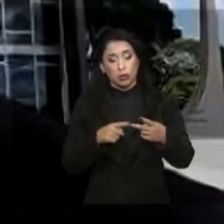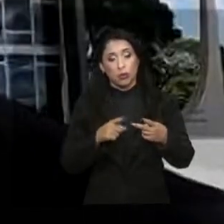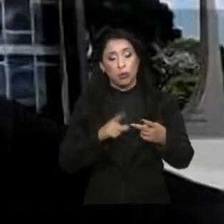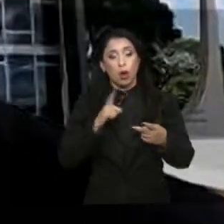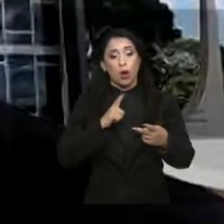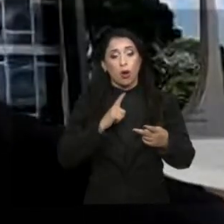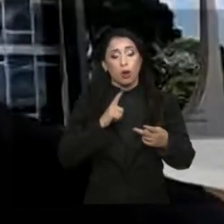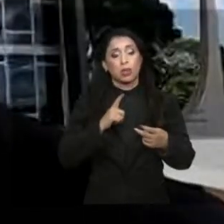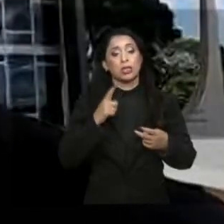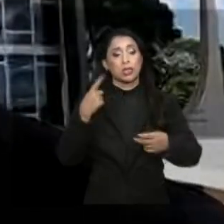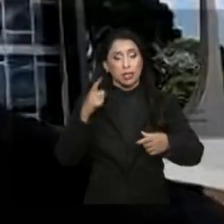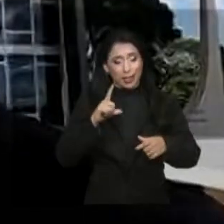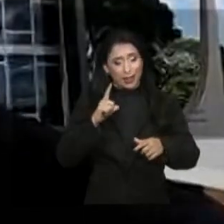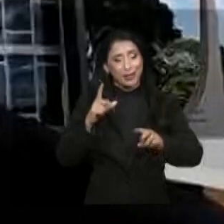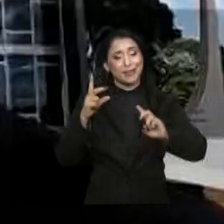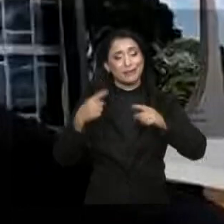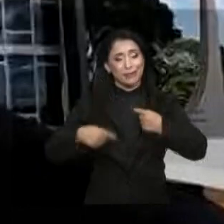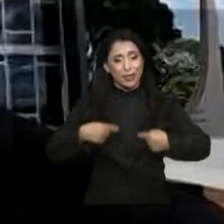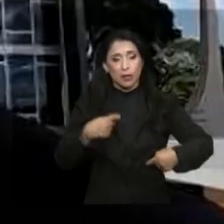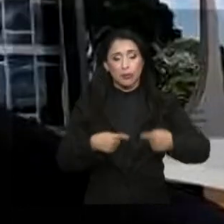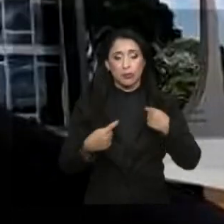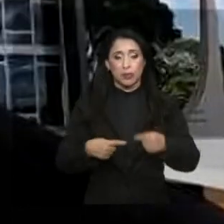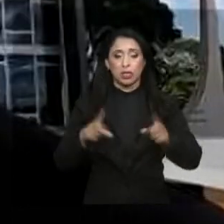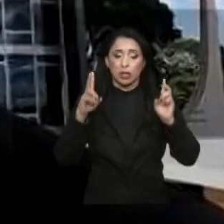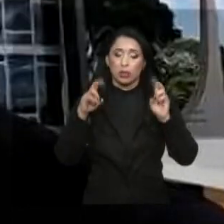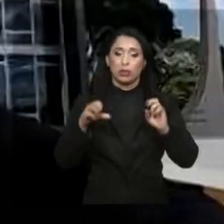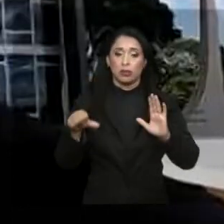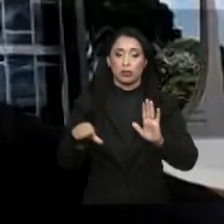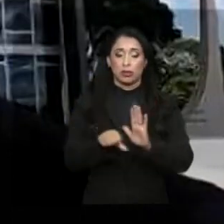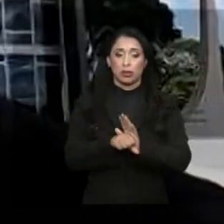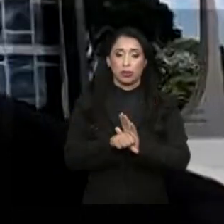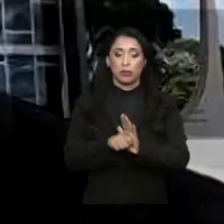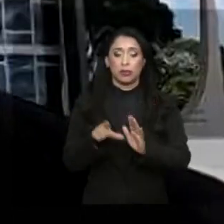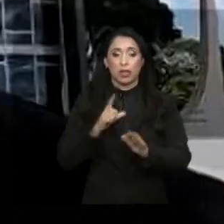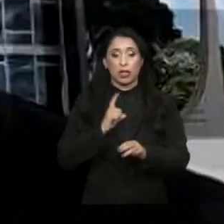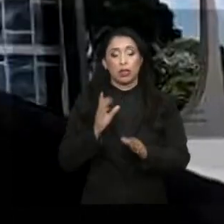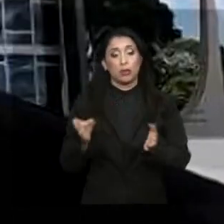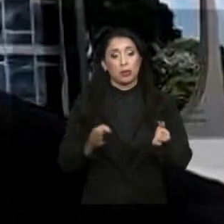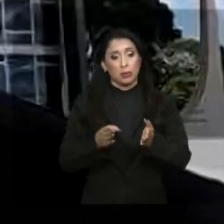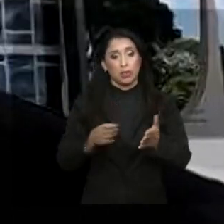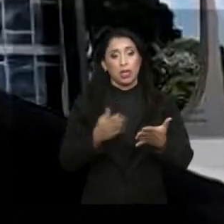colegiado teve que debater matéria criminal, qual seja a prescrição.